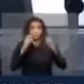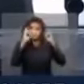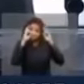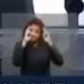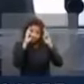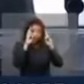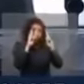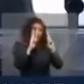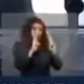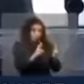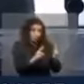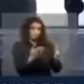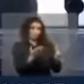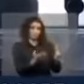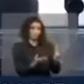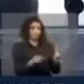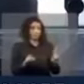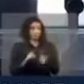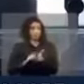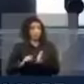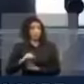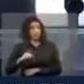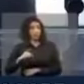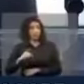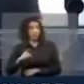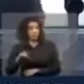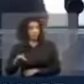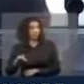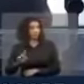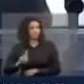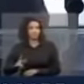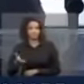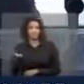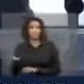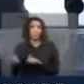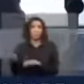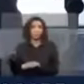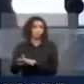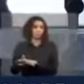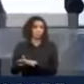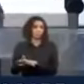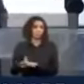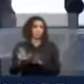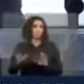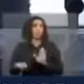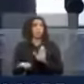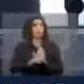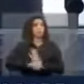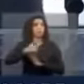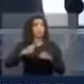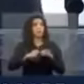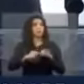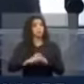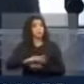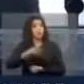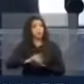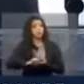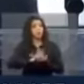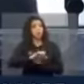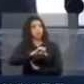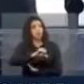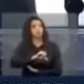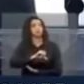vênia, que esta DPF tenha sido instaurada. Uma vez que o parágrafo 1º do artigo 4º da Lei